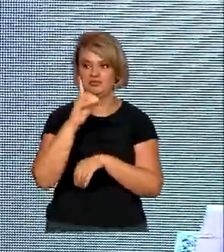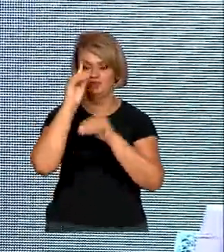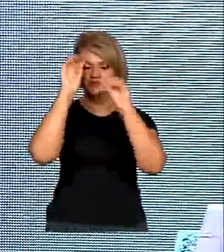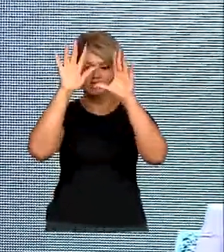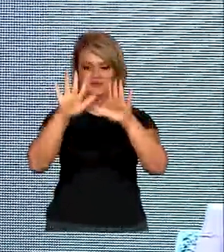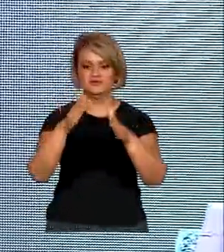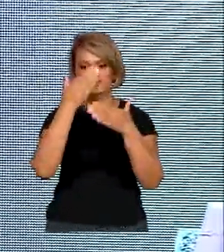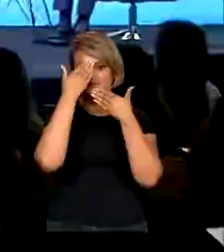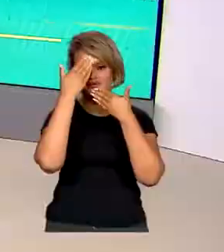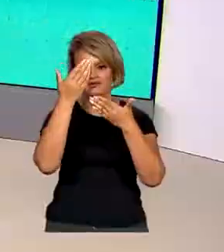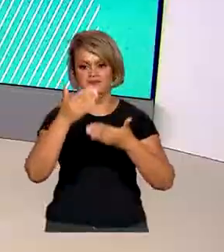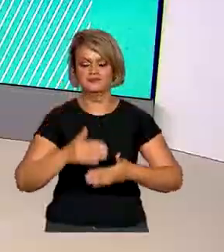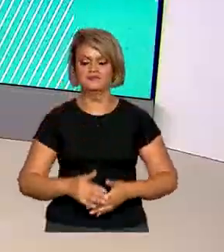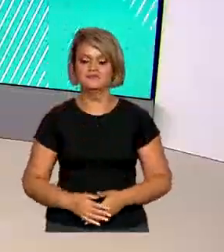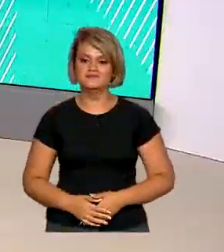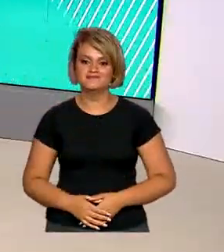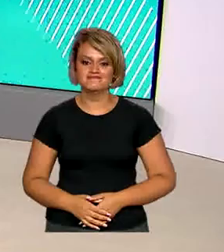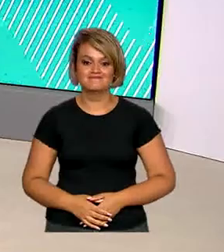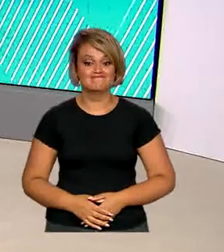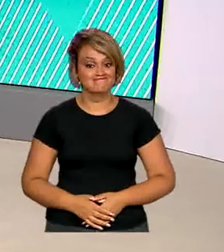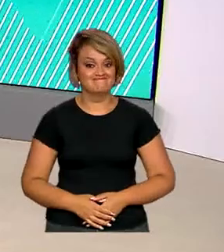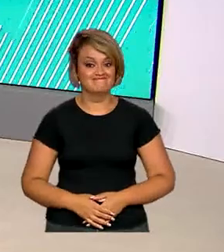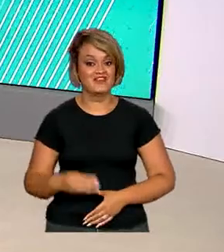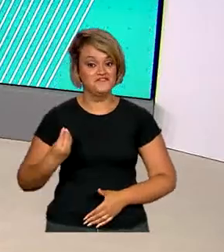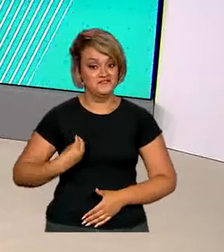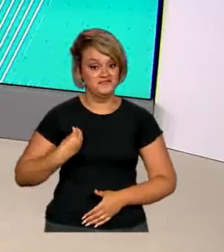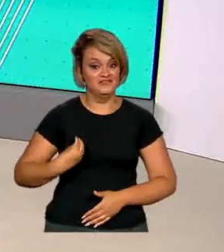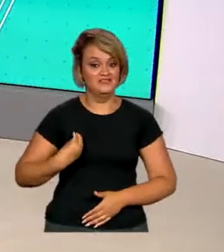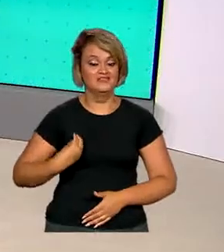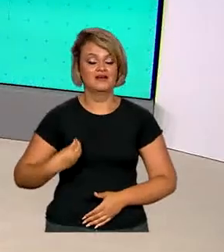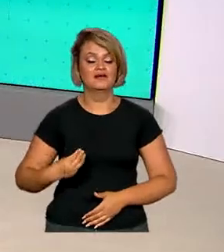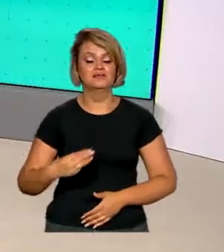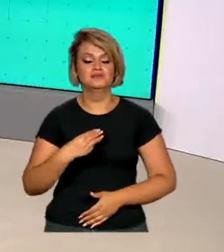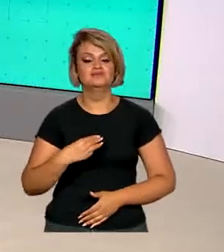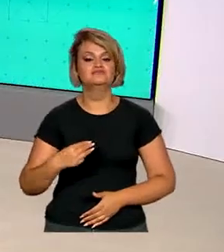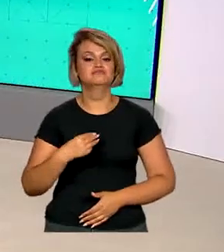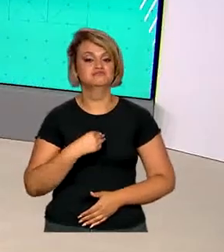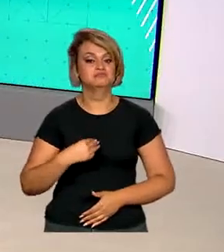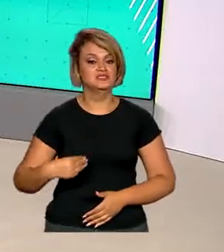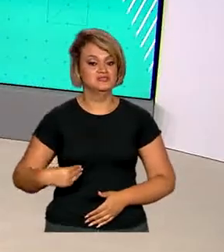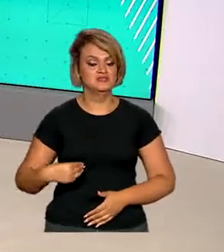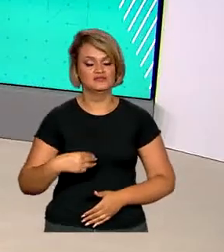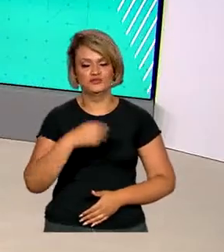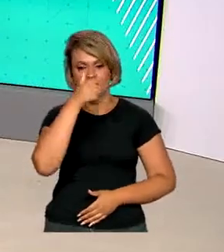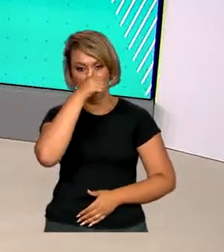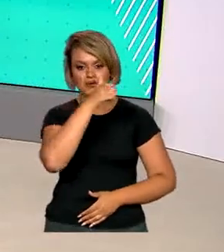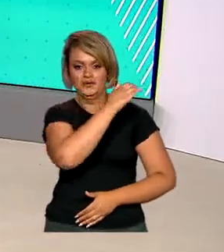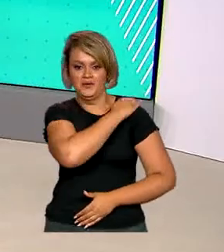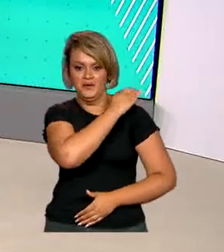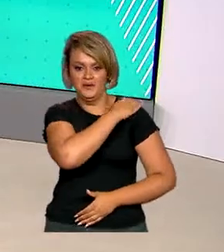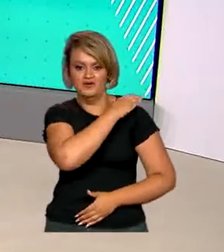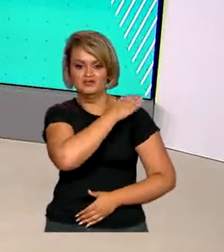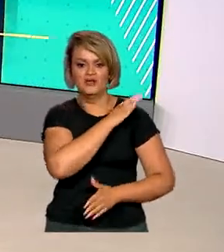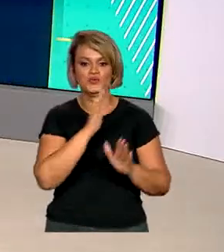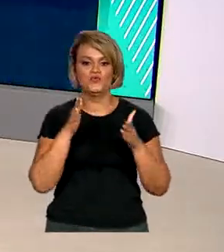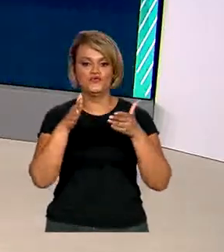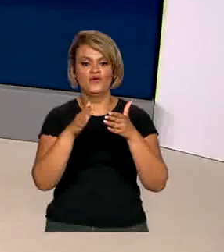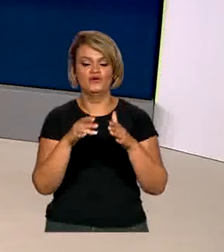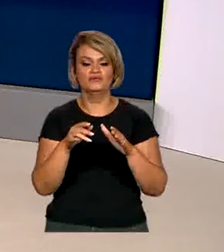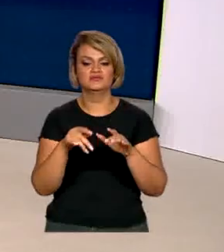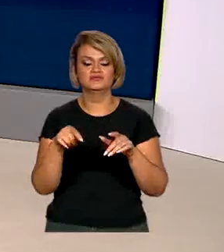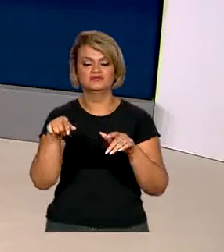Deus nos abençoe Essa foi a participação do ministro chefe da casa civil Rui Costa no fórum